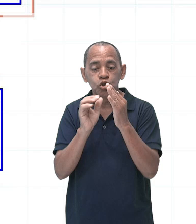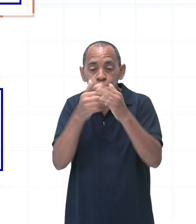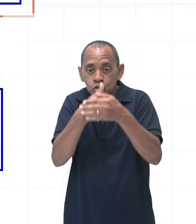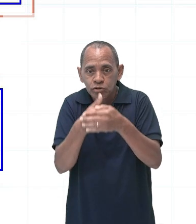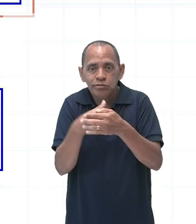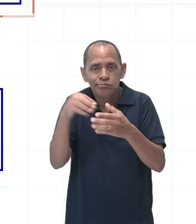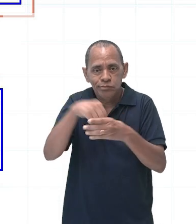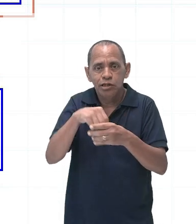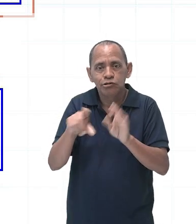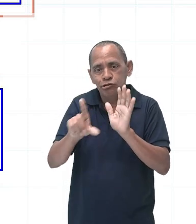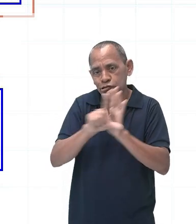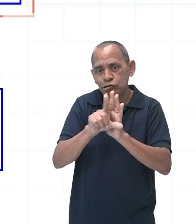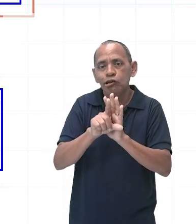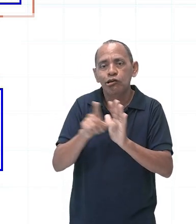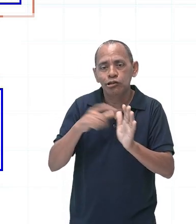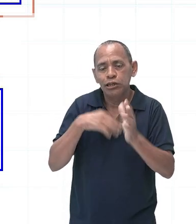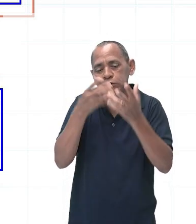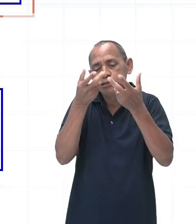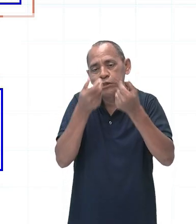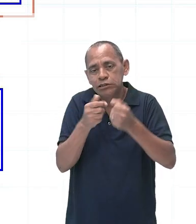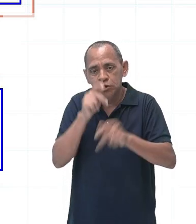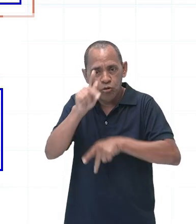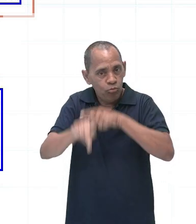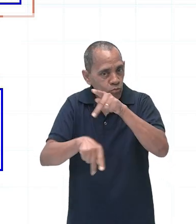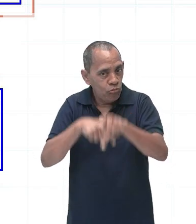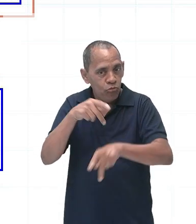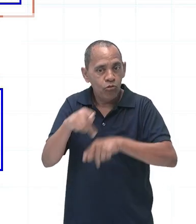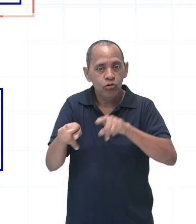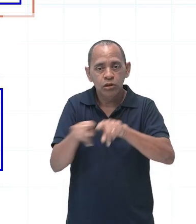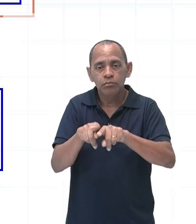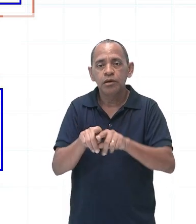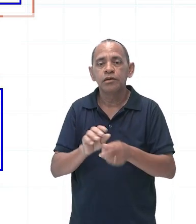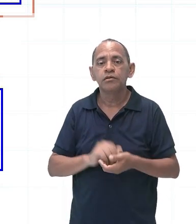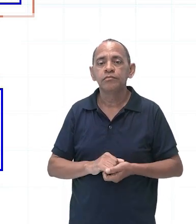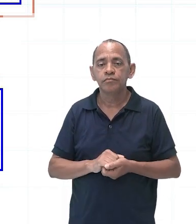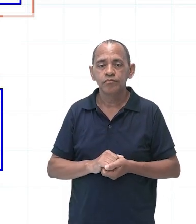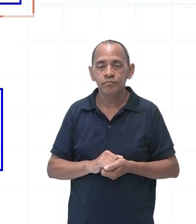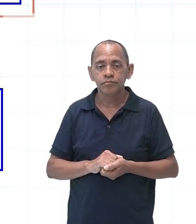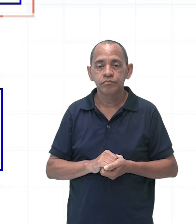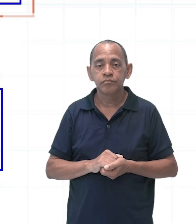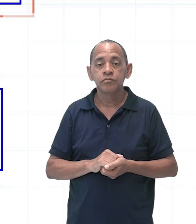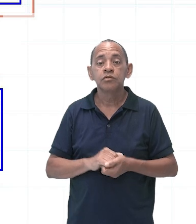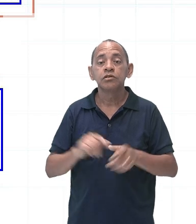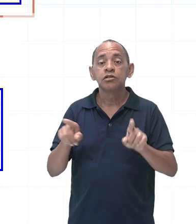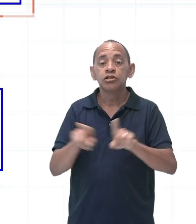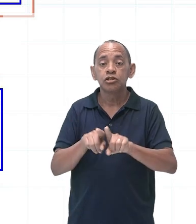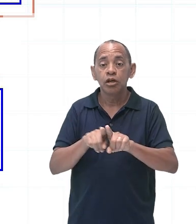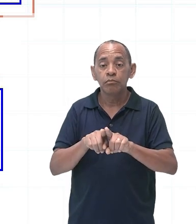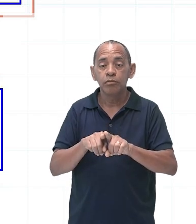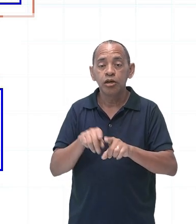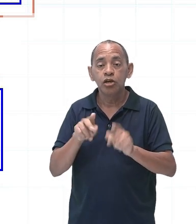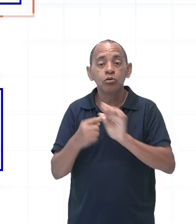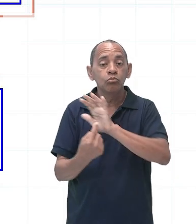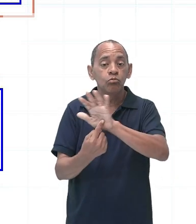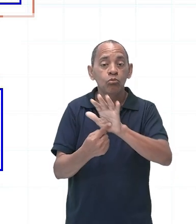grande aceitação popular, né? Então, além do estatuto, dá outras providências. Então,